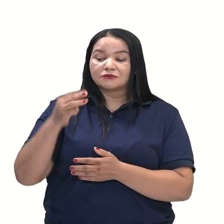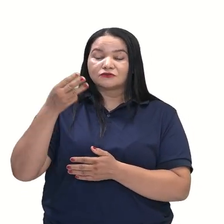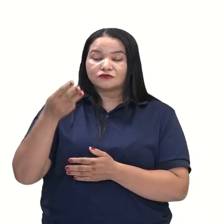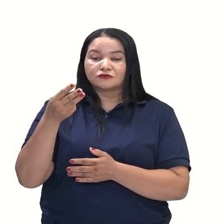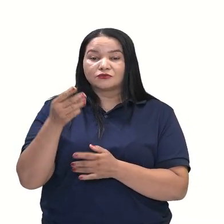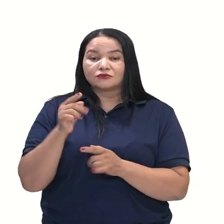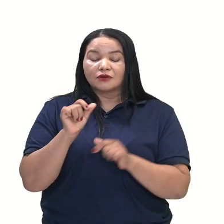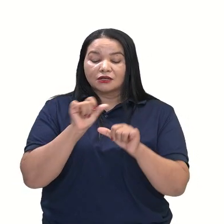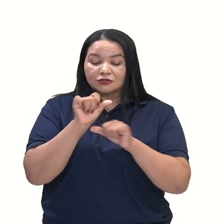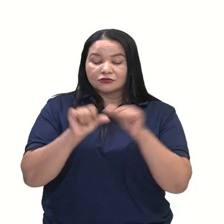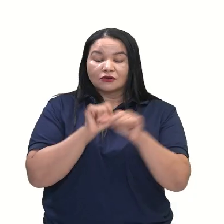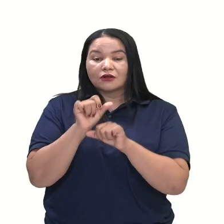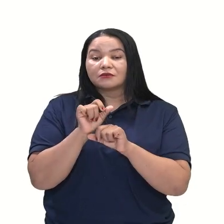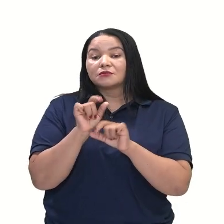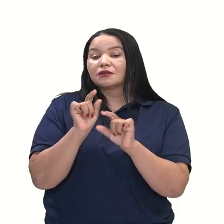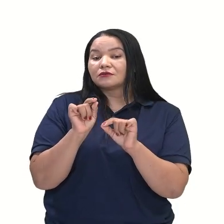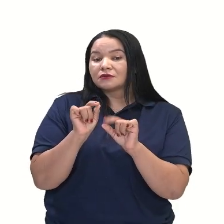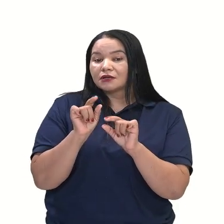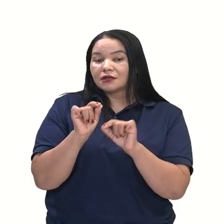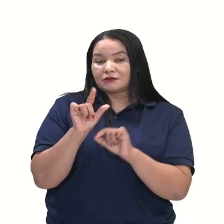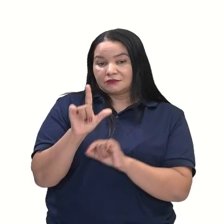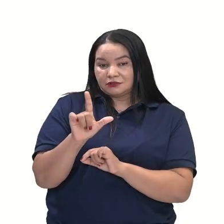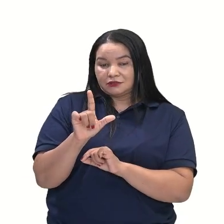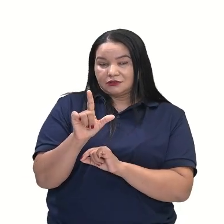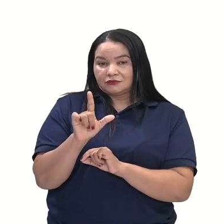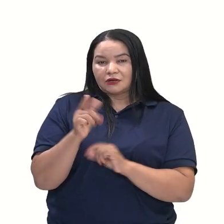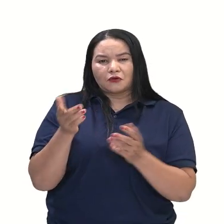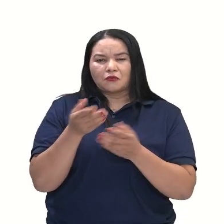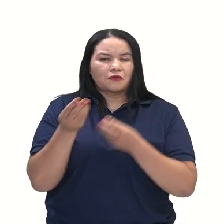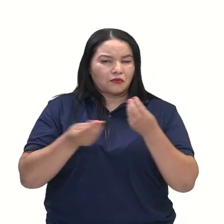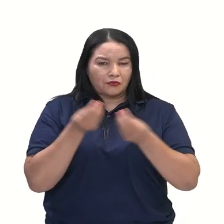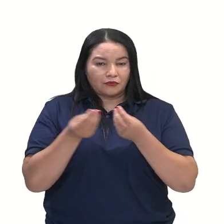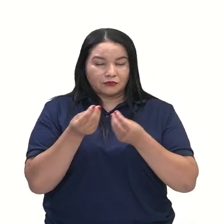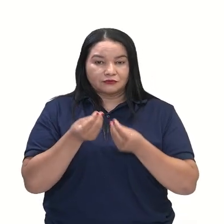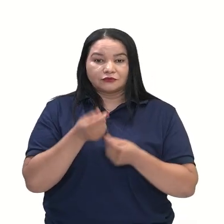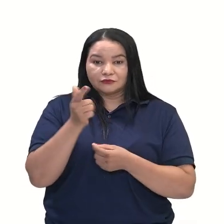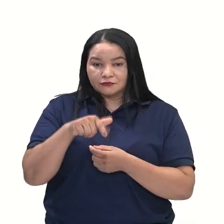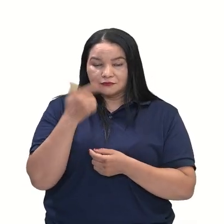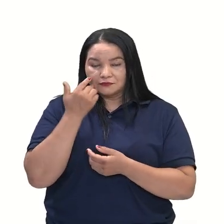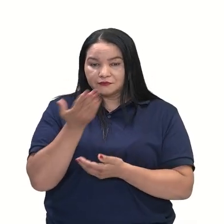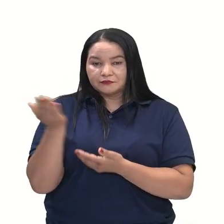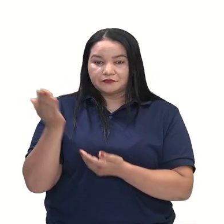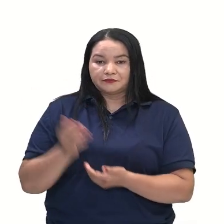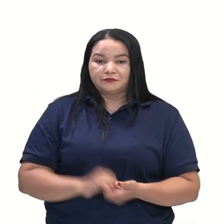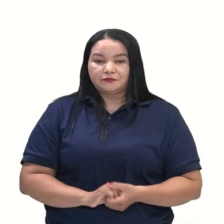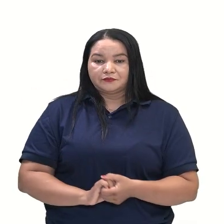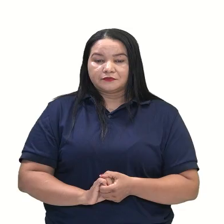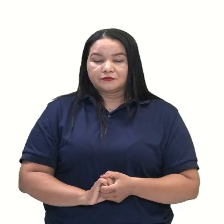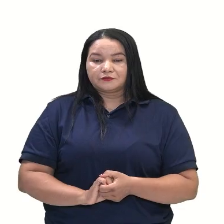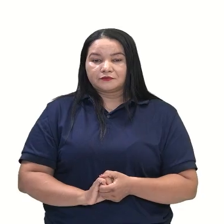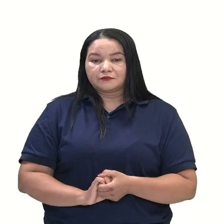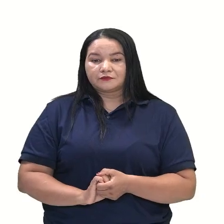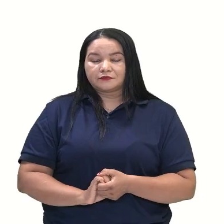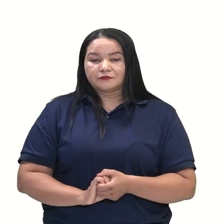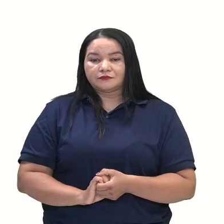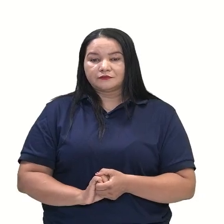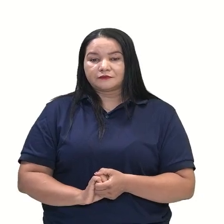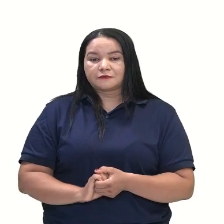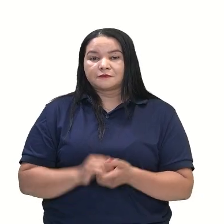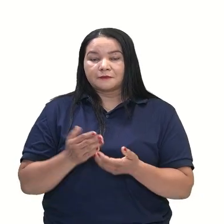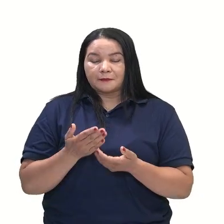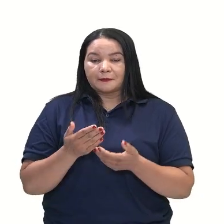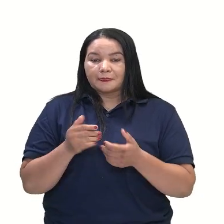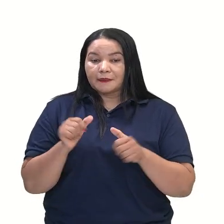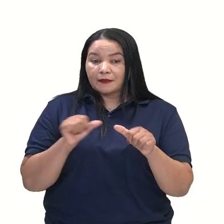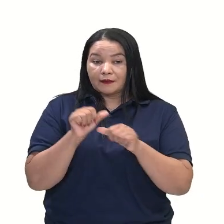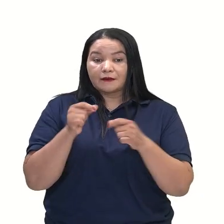final você iria precisar juntamente comigo. Então, passando esse volume de centímetro cúbico para litro, o que é que nós temos